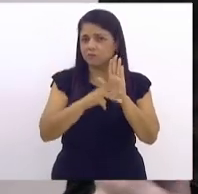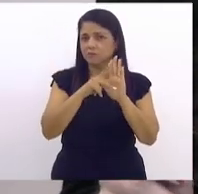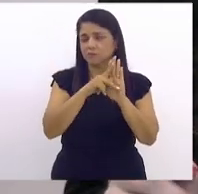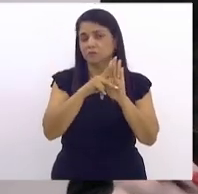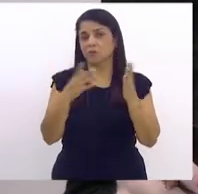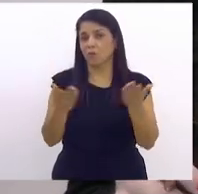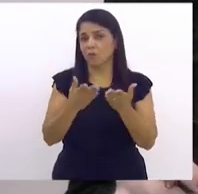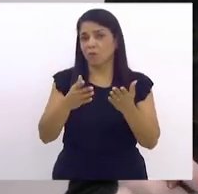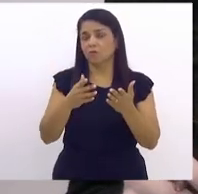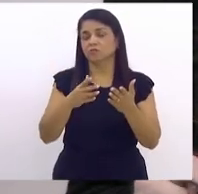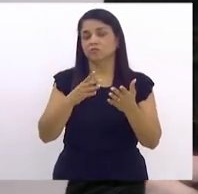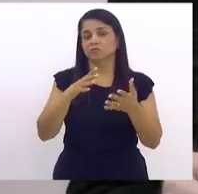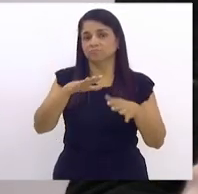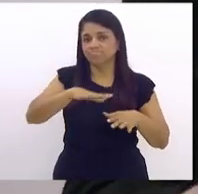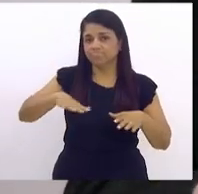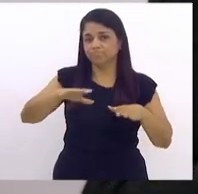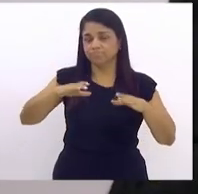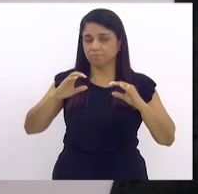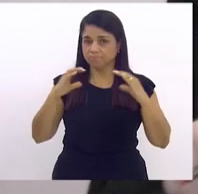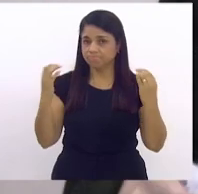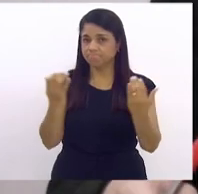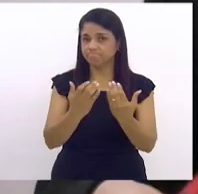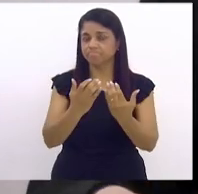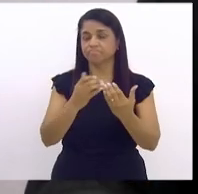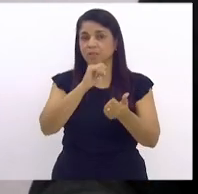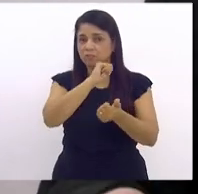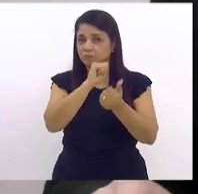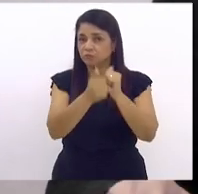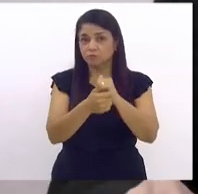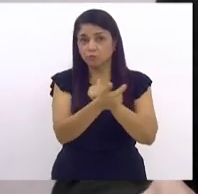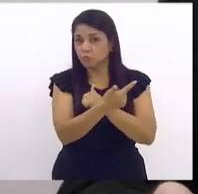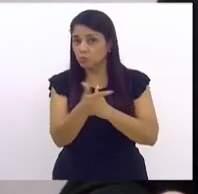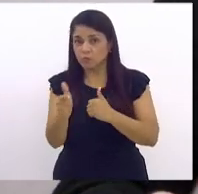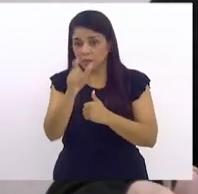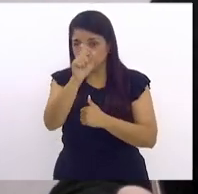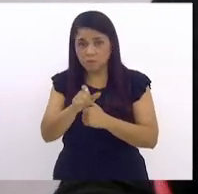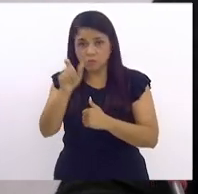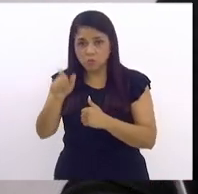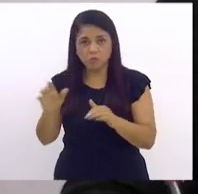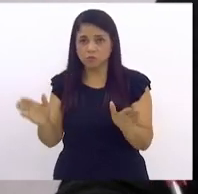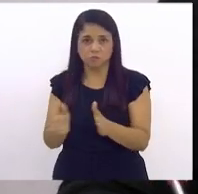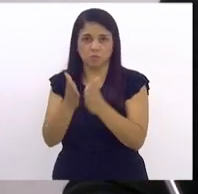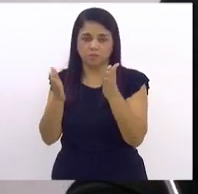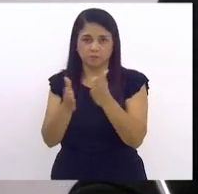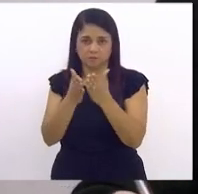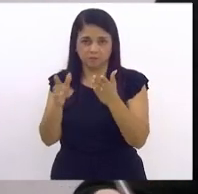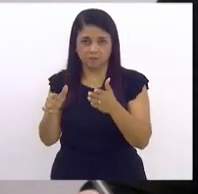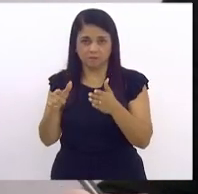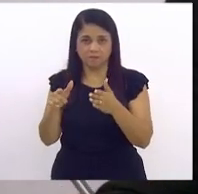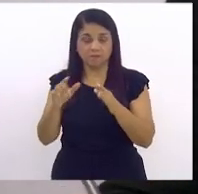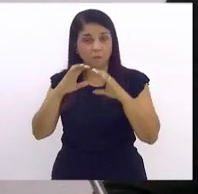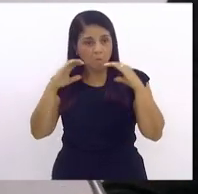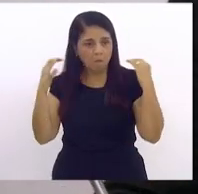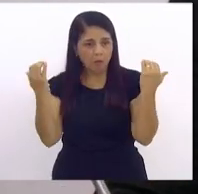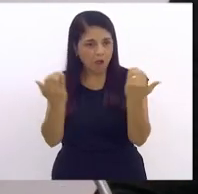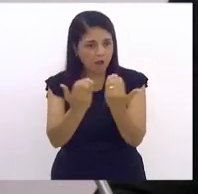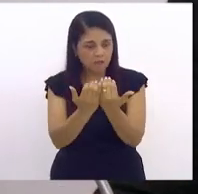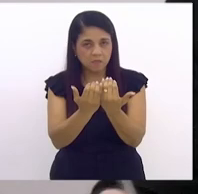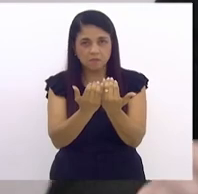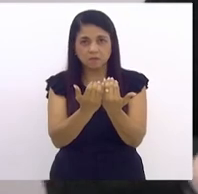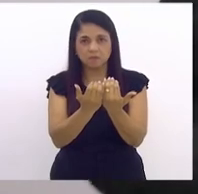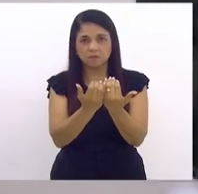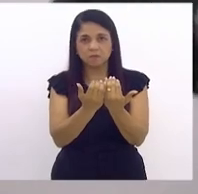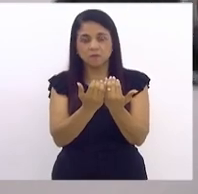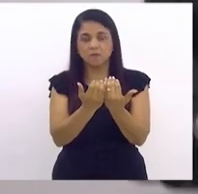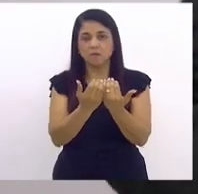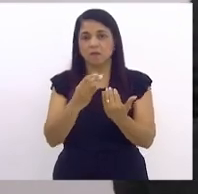nas arenas esportivas, a gente não tem mais pessoas empobrecidas. Você vai no Maracanã e você vê isso de